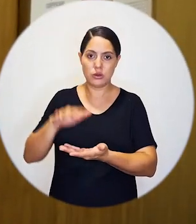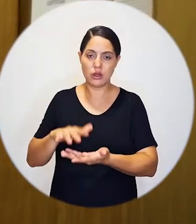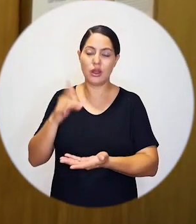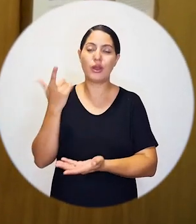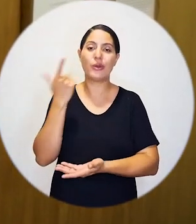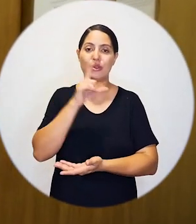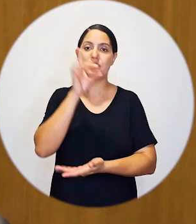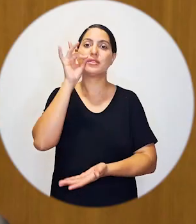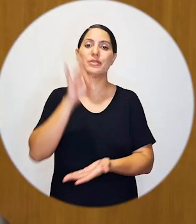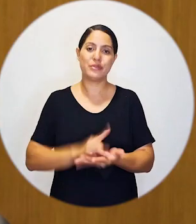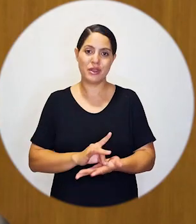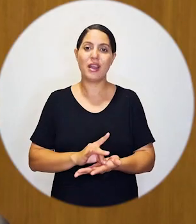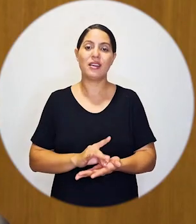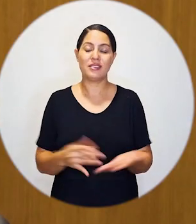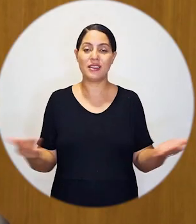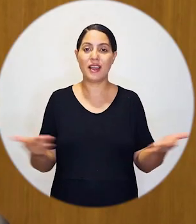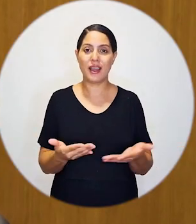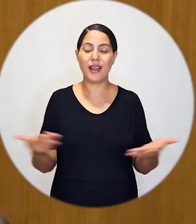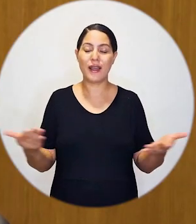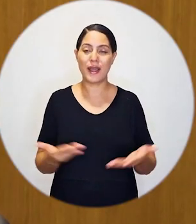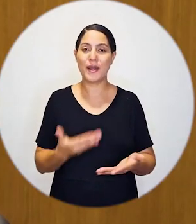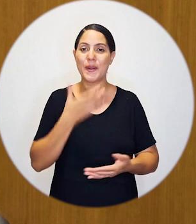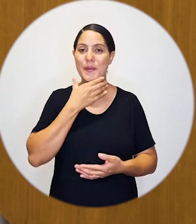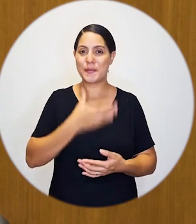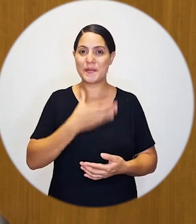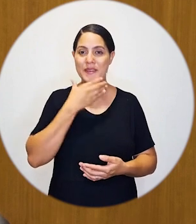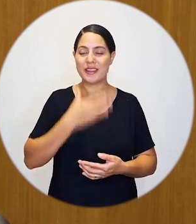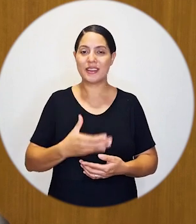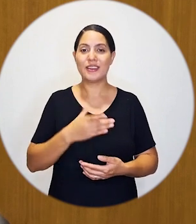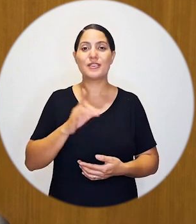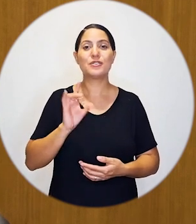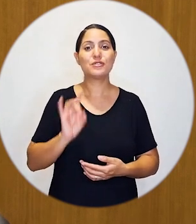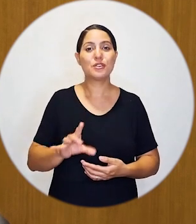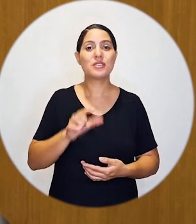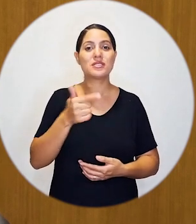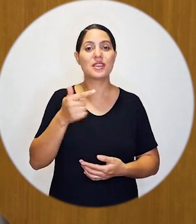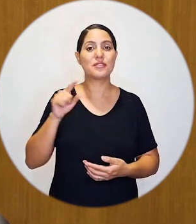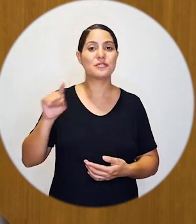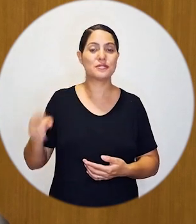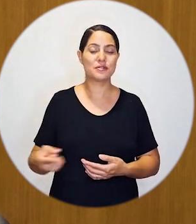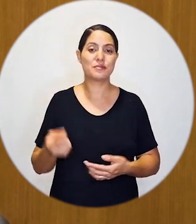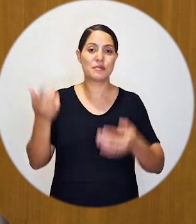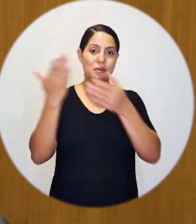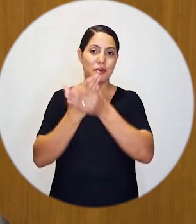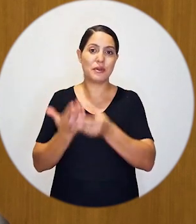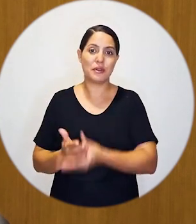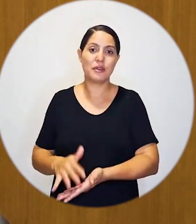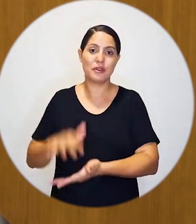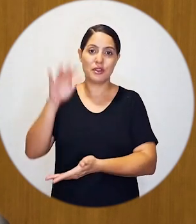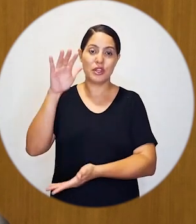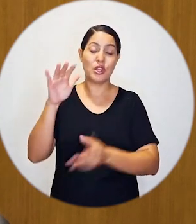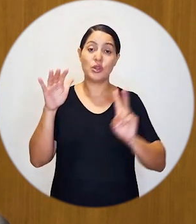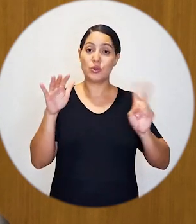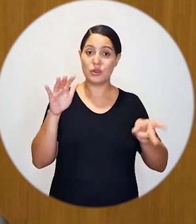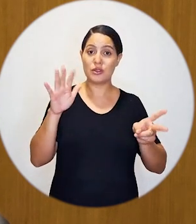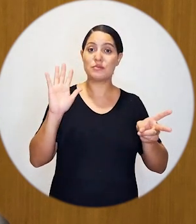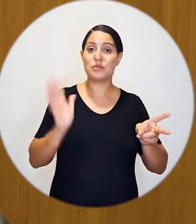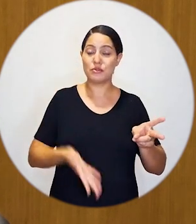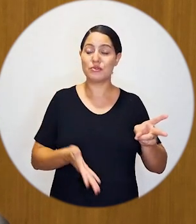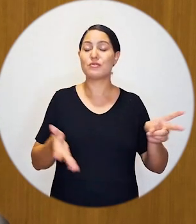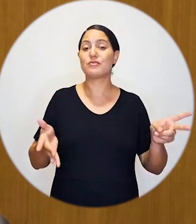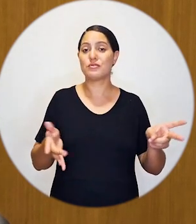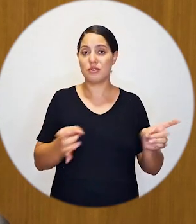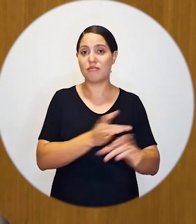fato aconteceu, a gente chega agora ao final do ano com 7 mil processos, sendo que 2 mil já estão